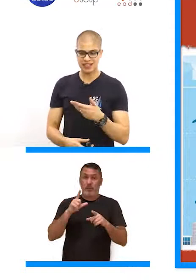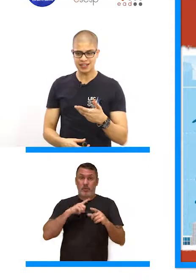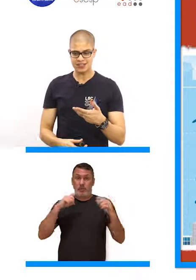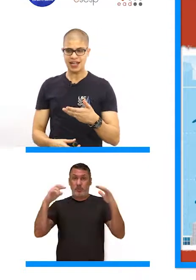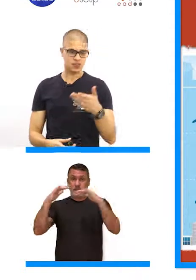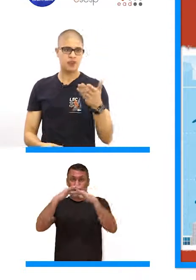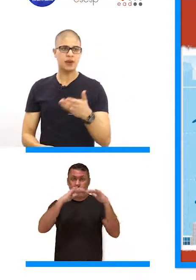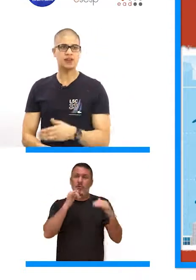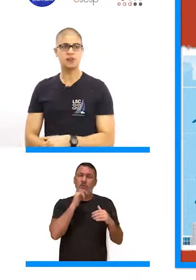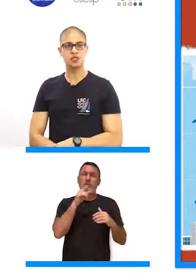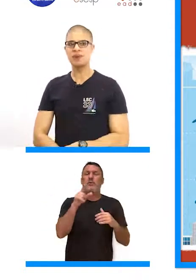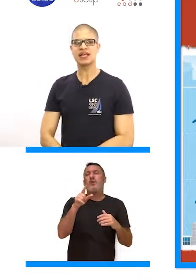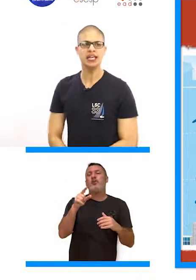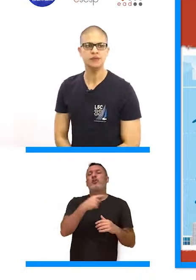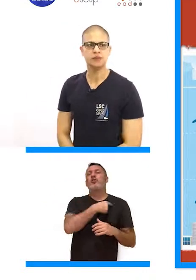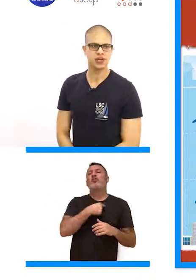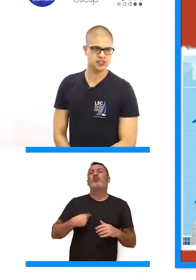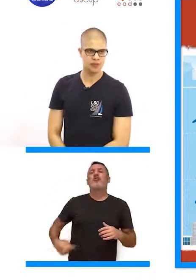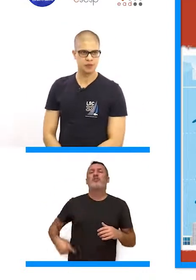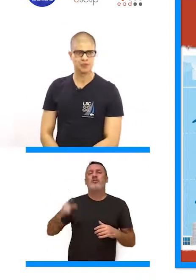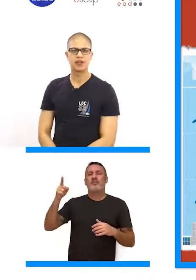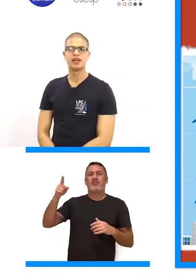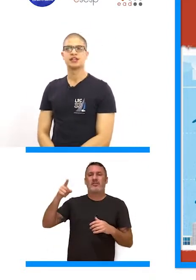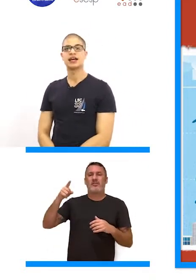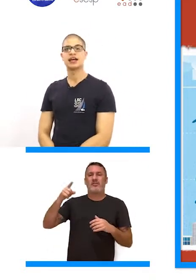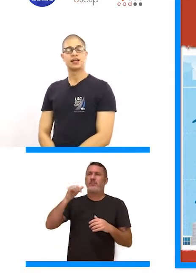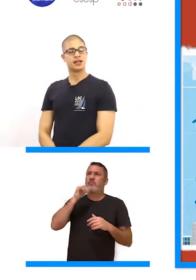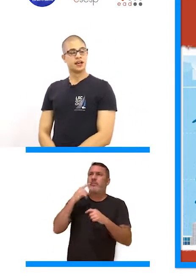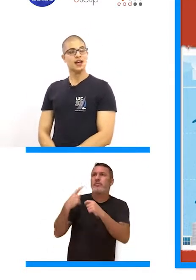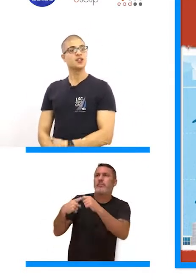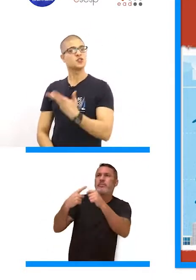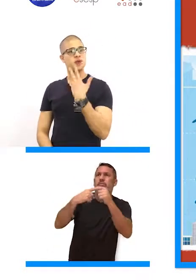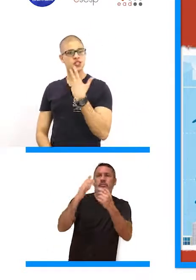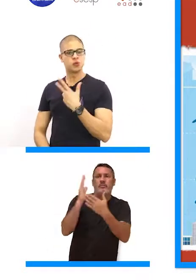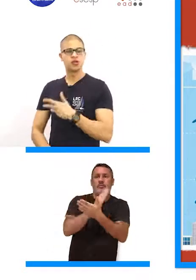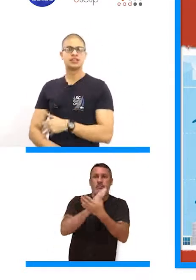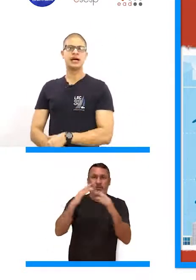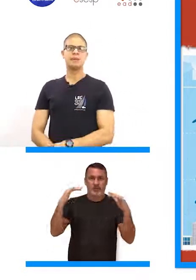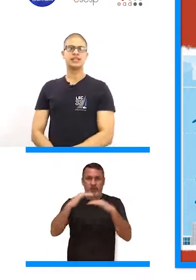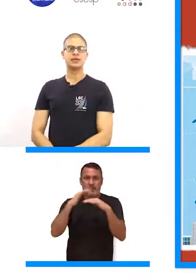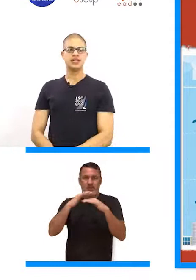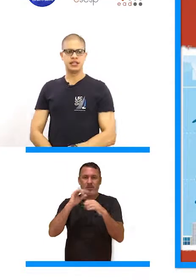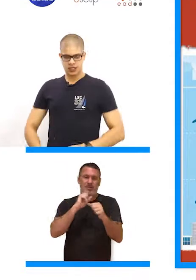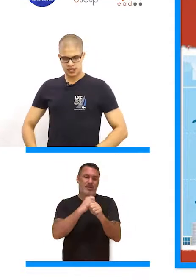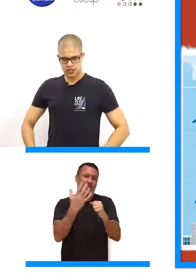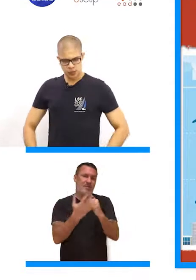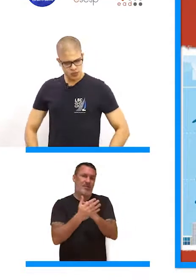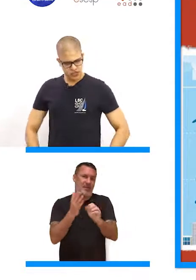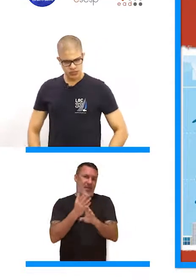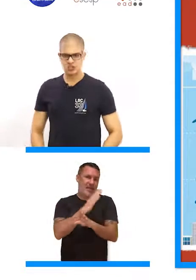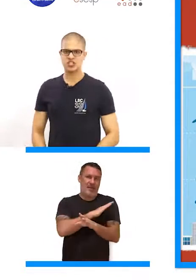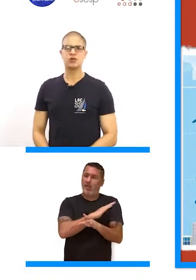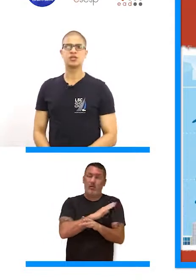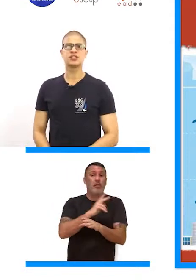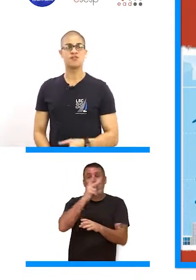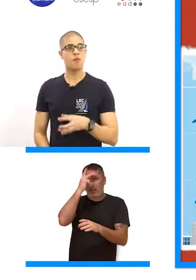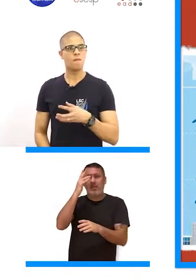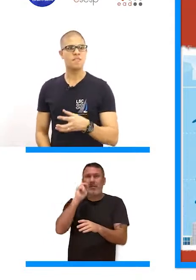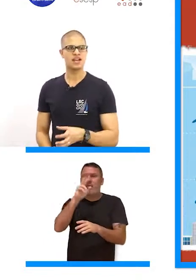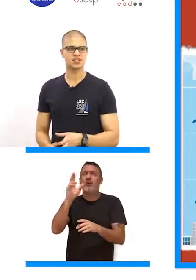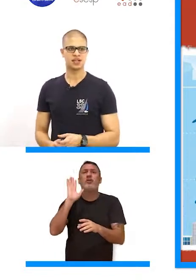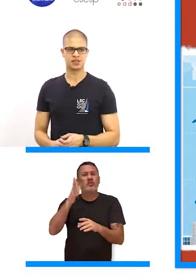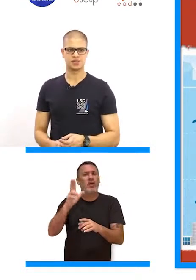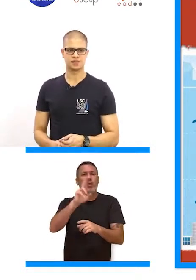algumas grandes cidades, se você pegar o exemplo de Pequim, por exemplo, tá? Antes mesmo da pandemia, inúmeros cidadãos já